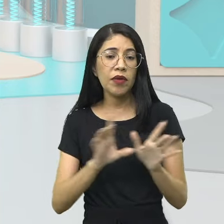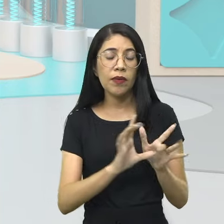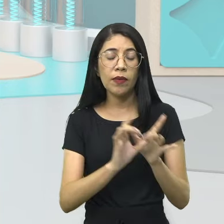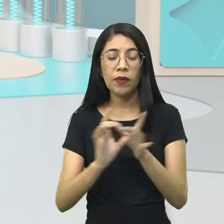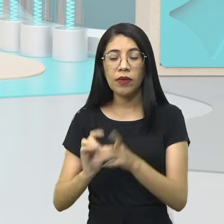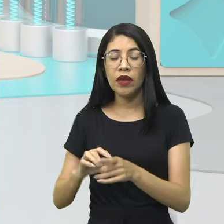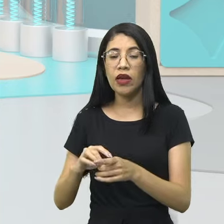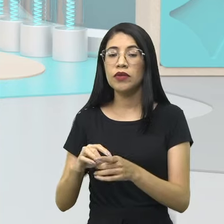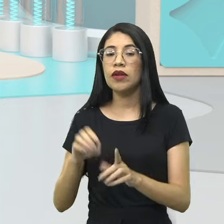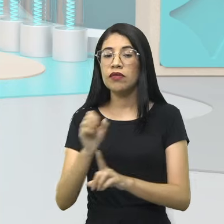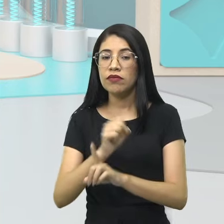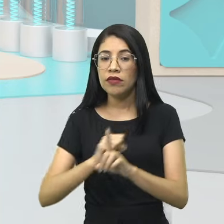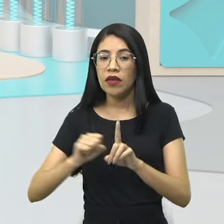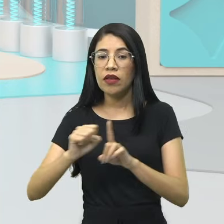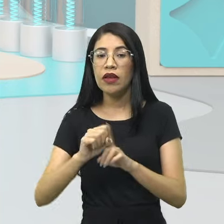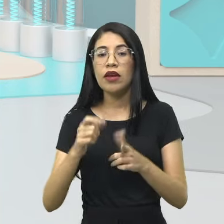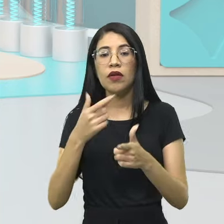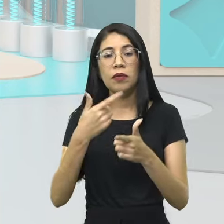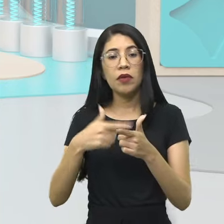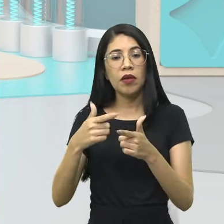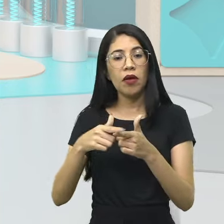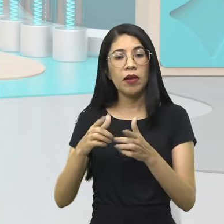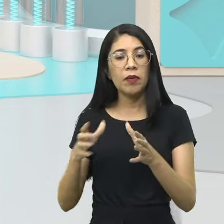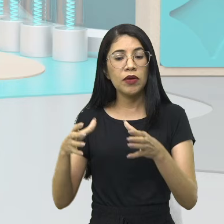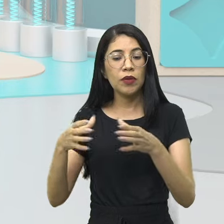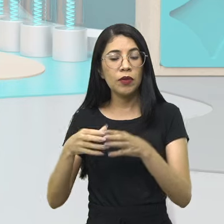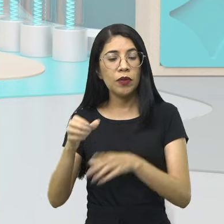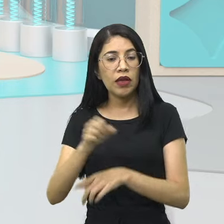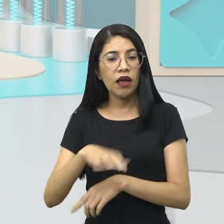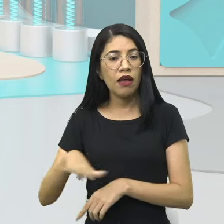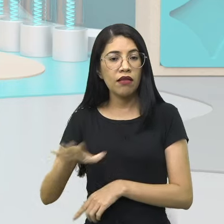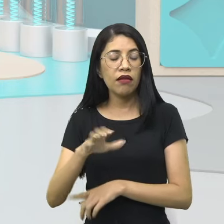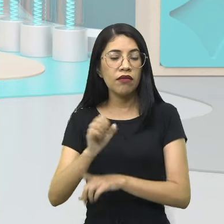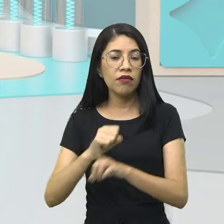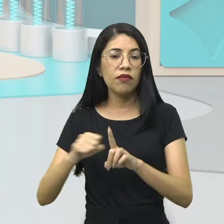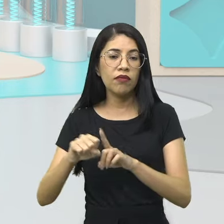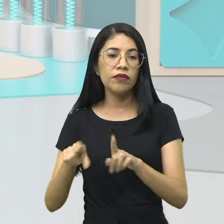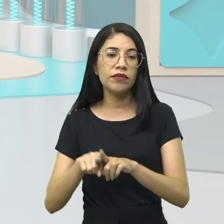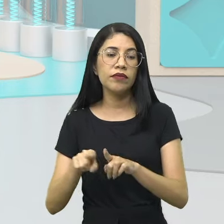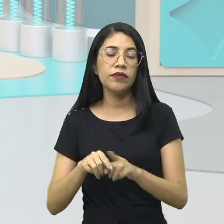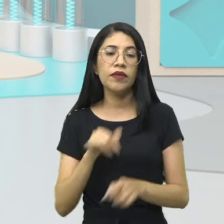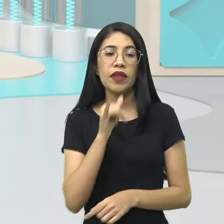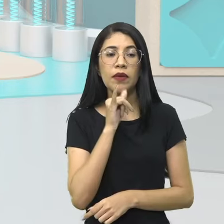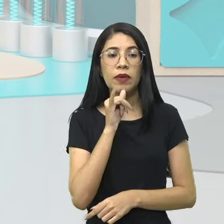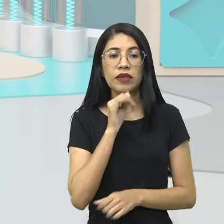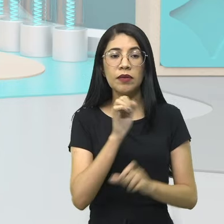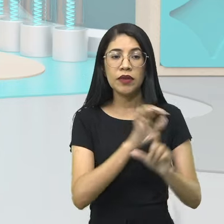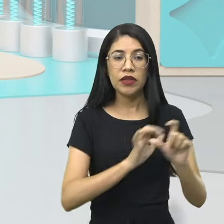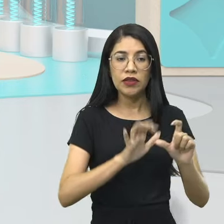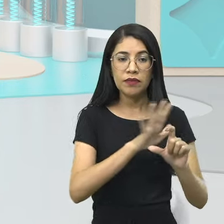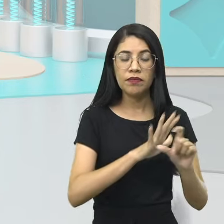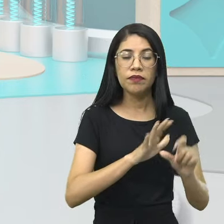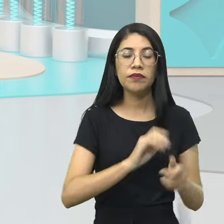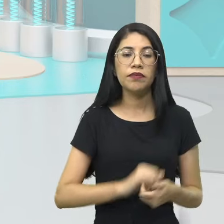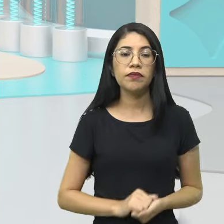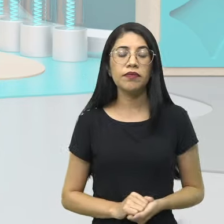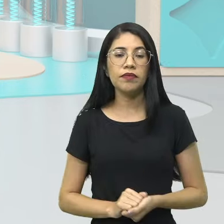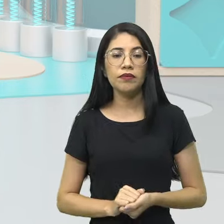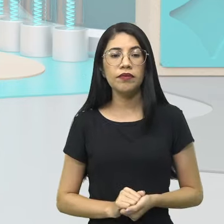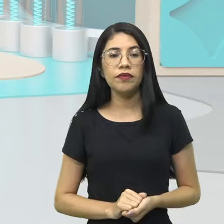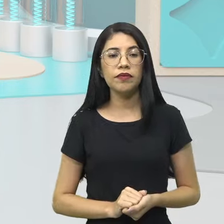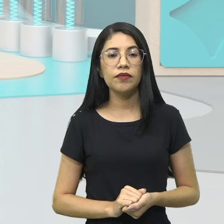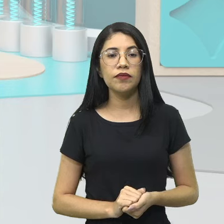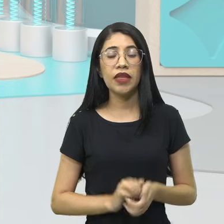e situações e questões coletivas, né? Vamos ver os exemplos de charge, olha só. Quais são